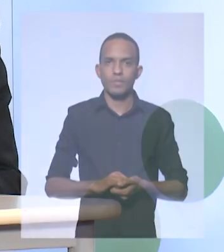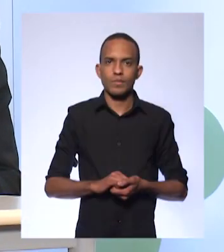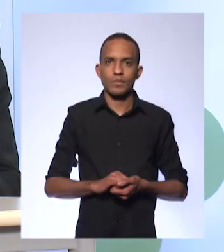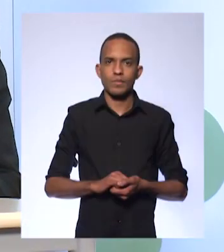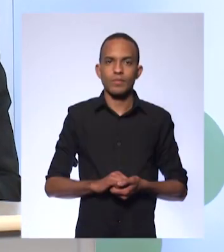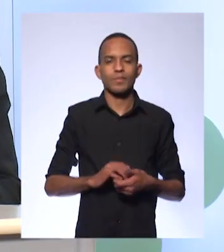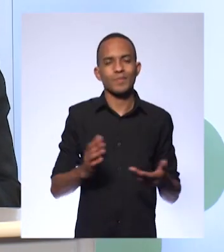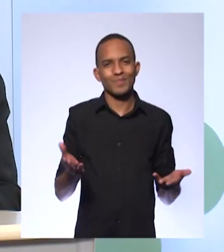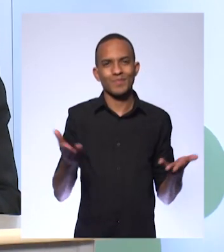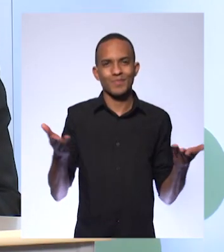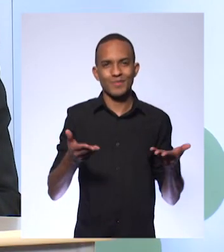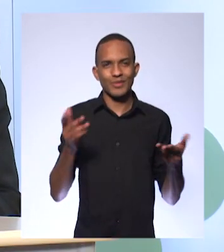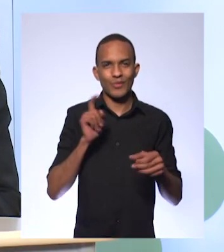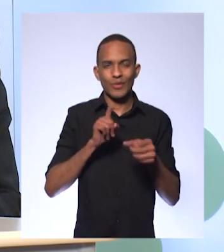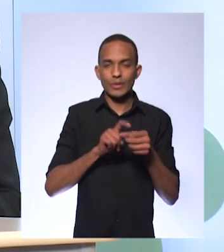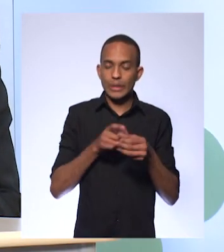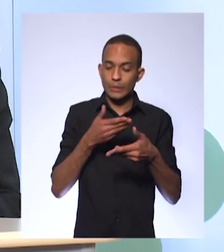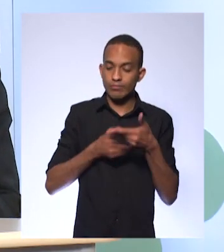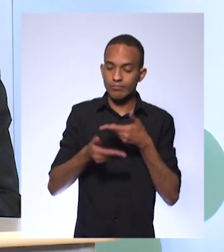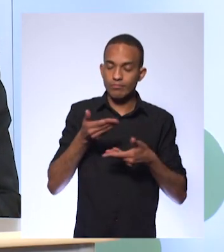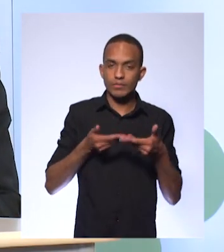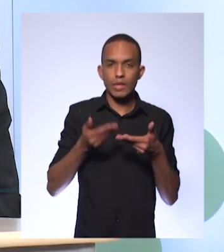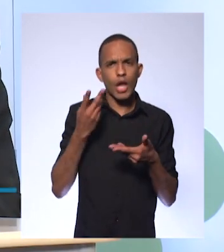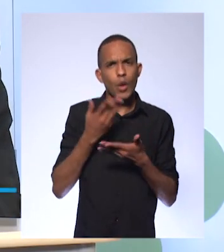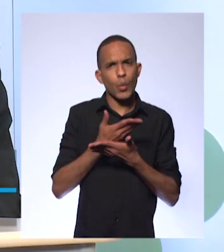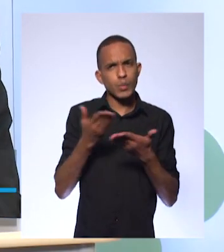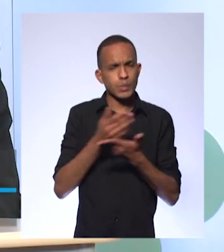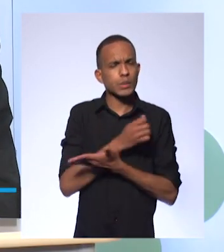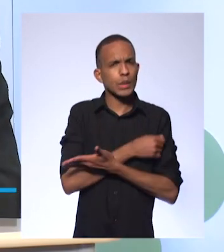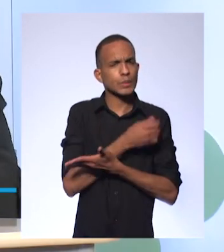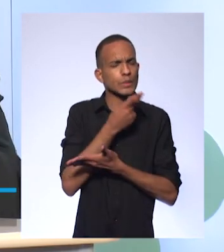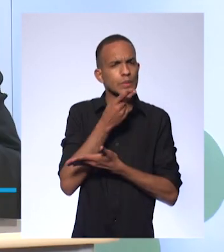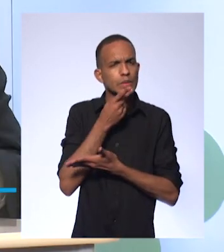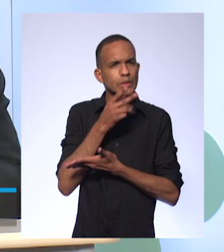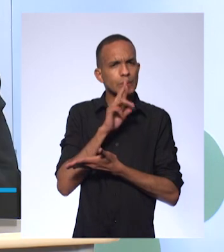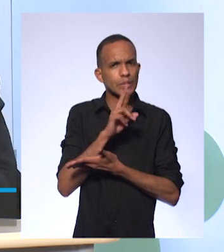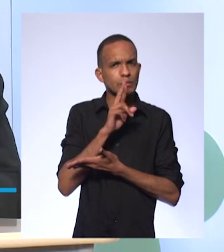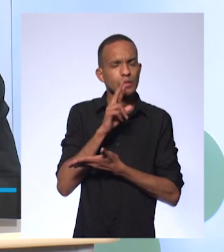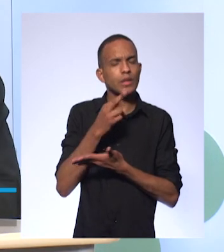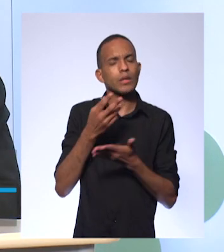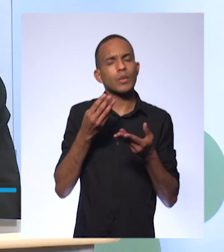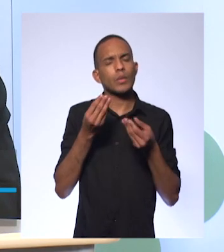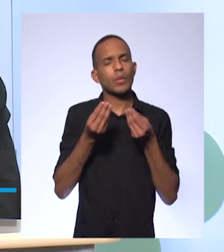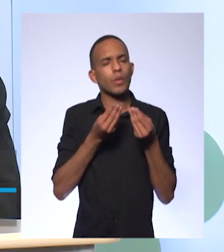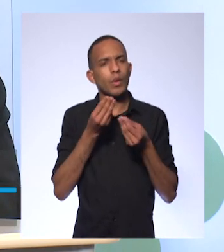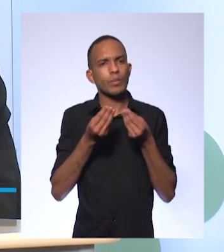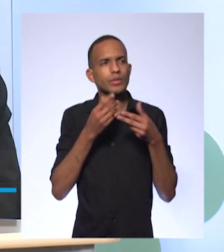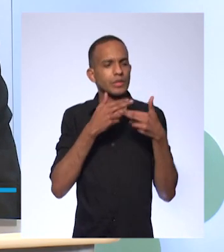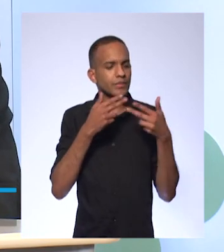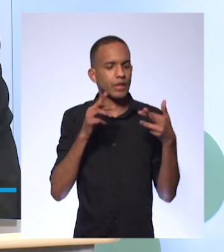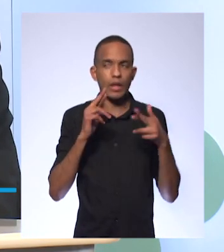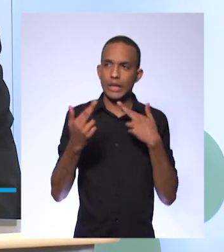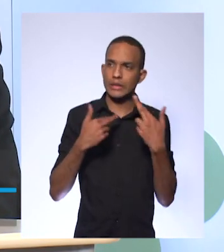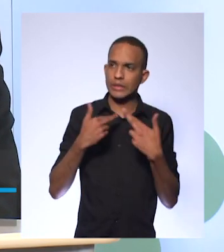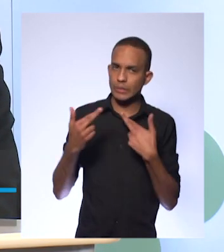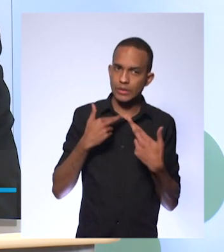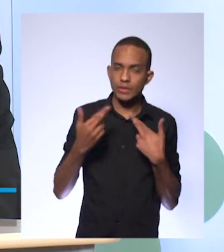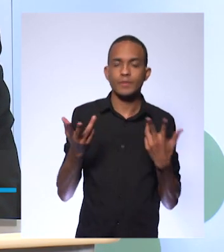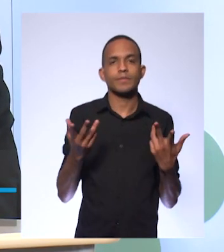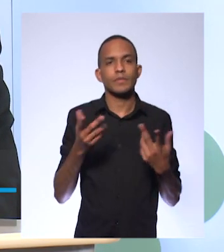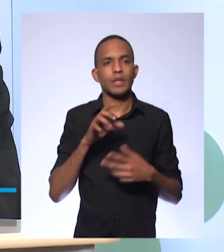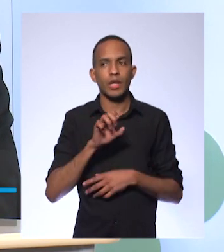Legal, voltamos para a interação. Os estudantes estão aqui nos proporcionando aqui diversas respostas. E